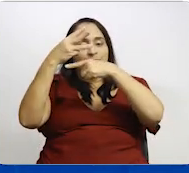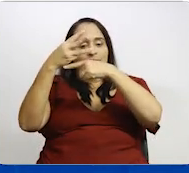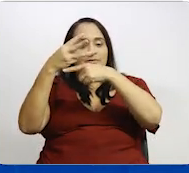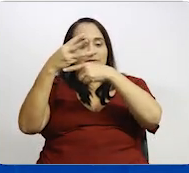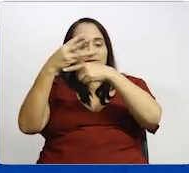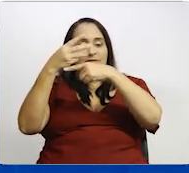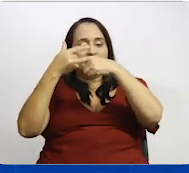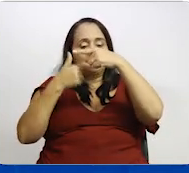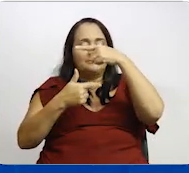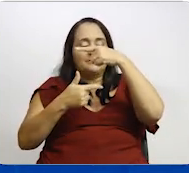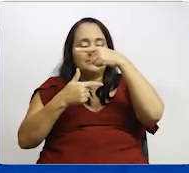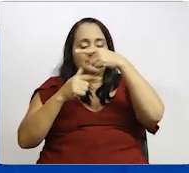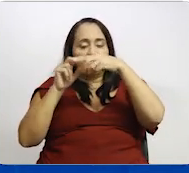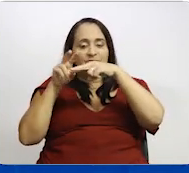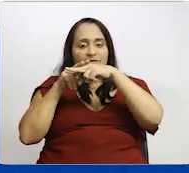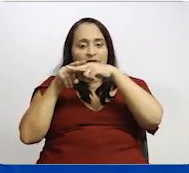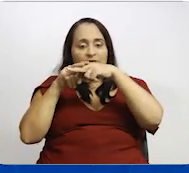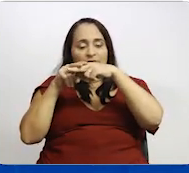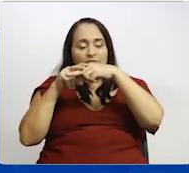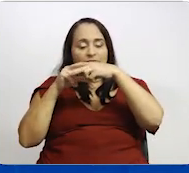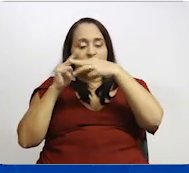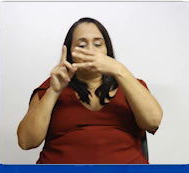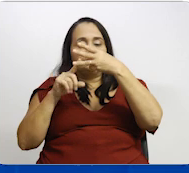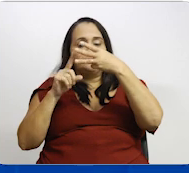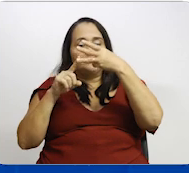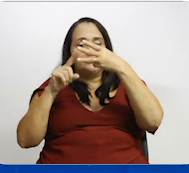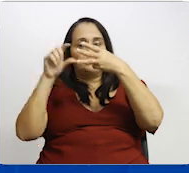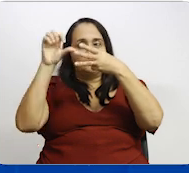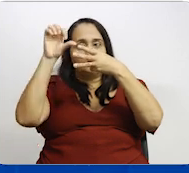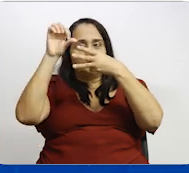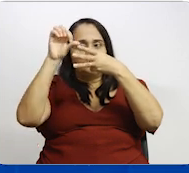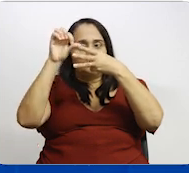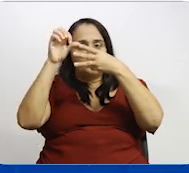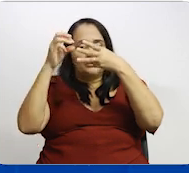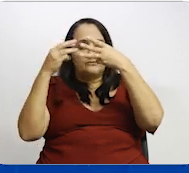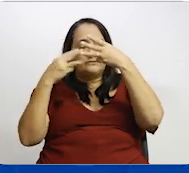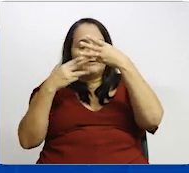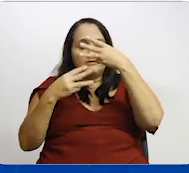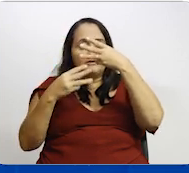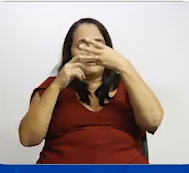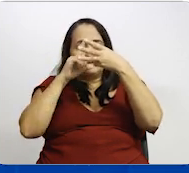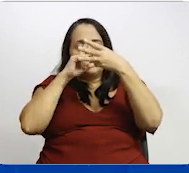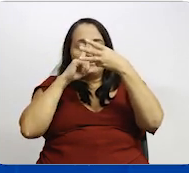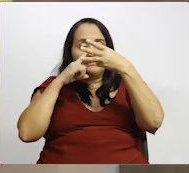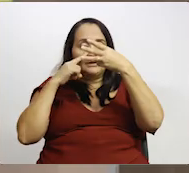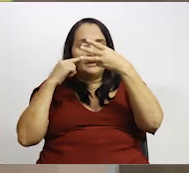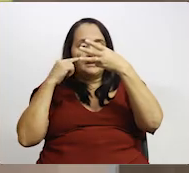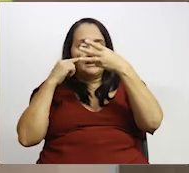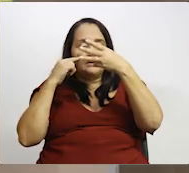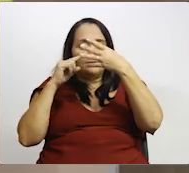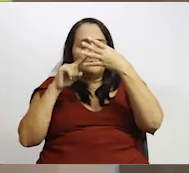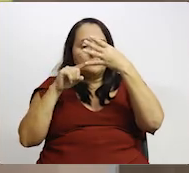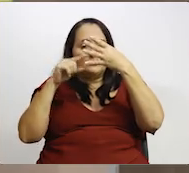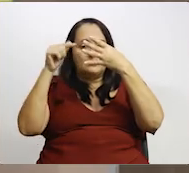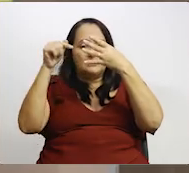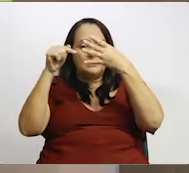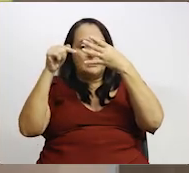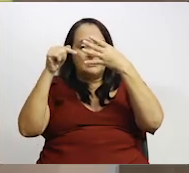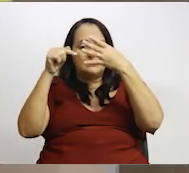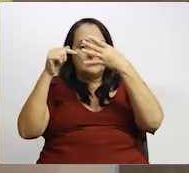verde, 9 terços amarelo e 7 terços vermelho.